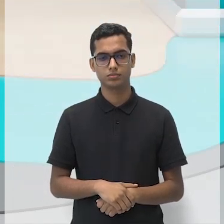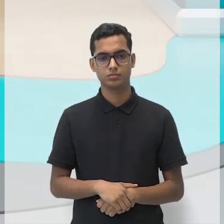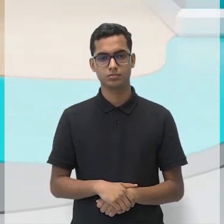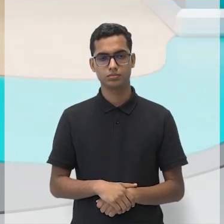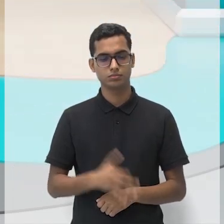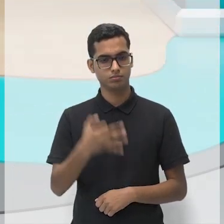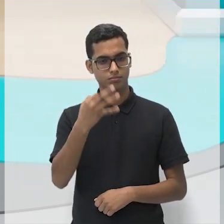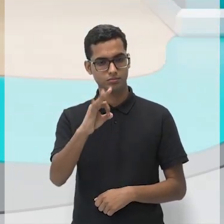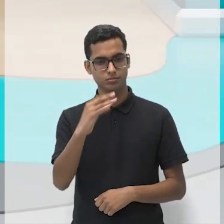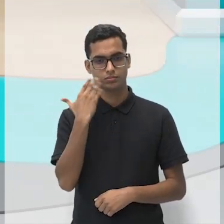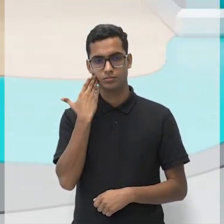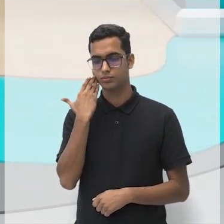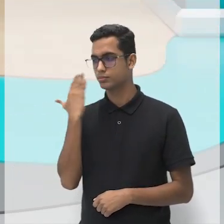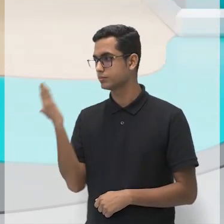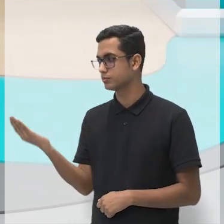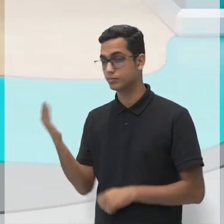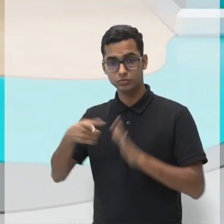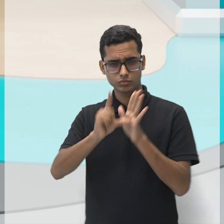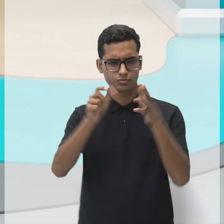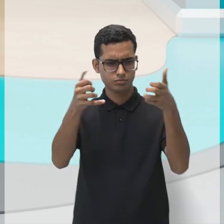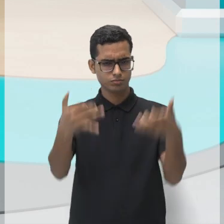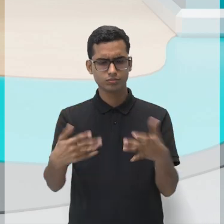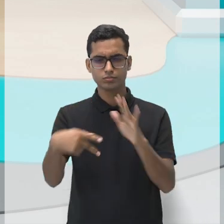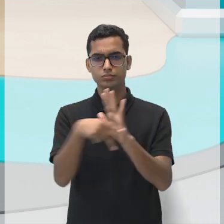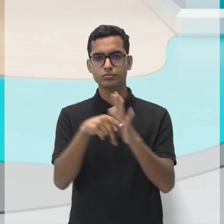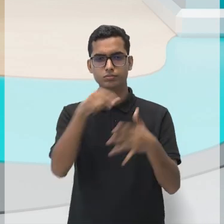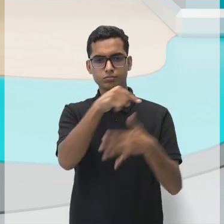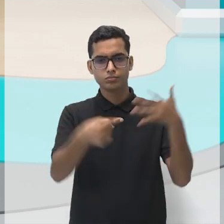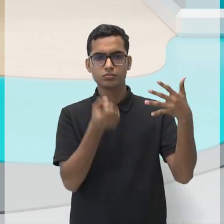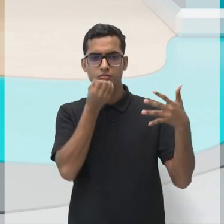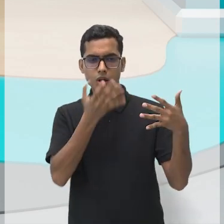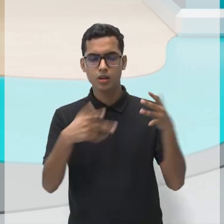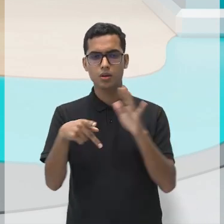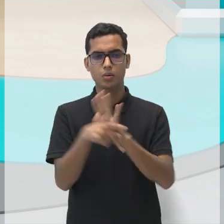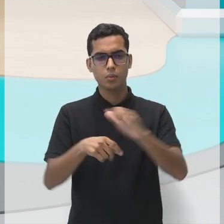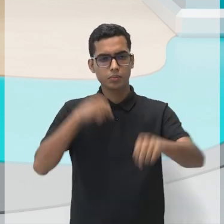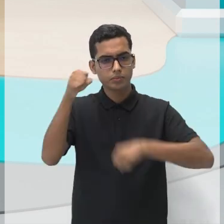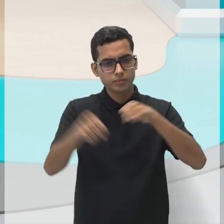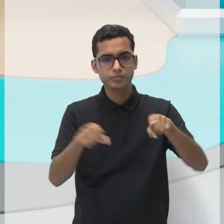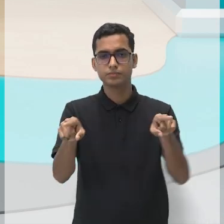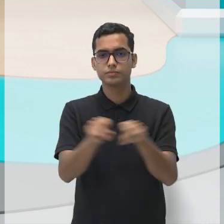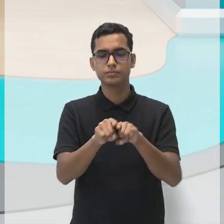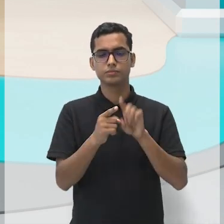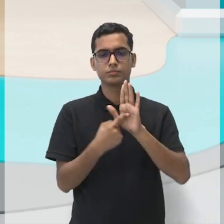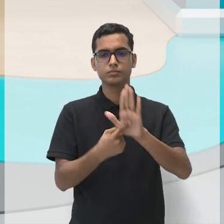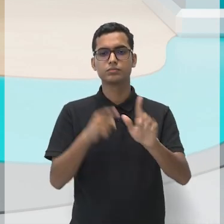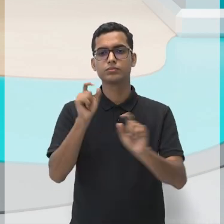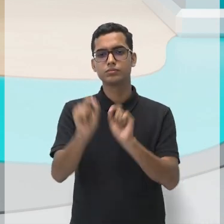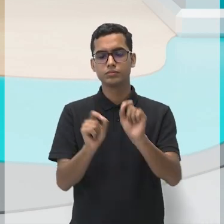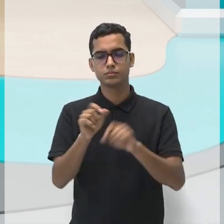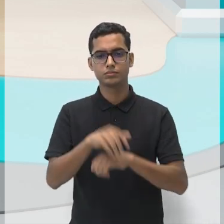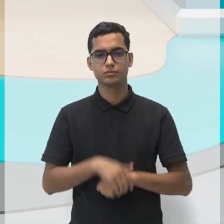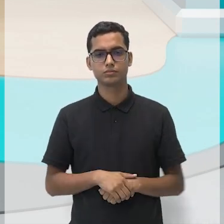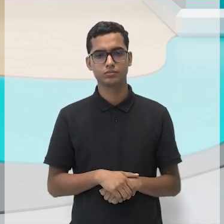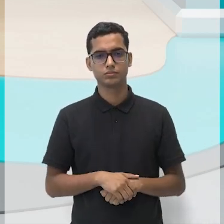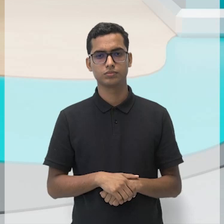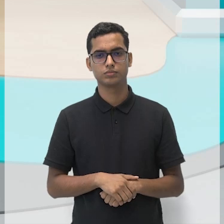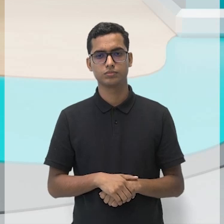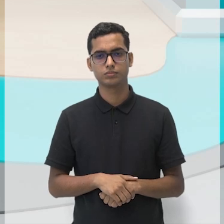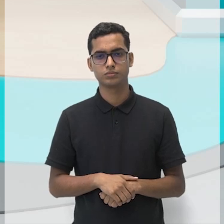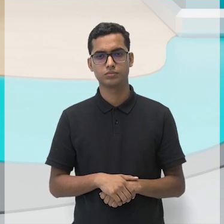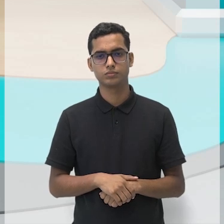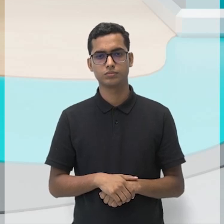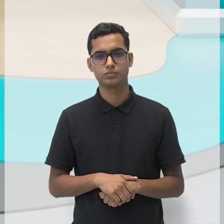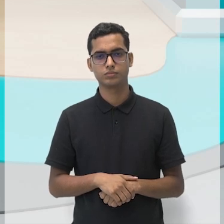Muito bem, olha só, antes de falar desses benefícios, eu quero falar para vocês a